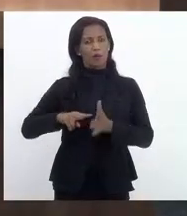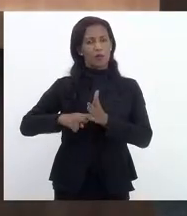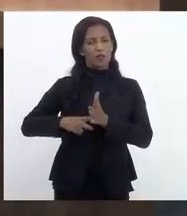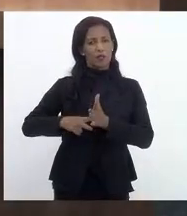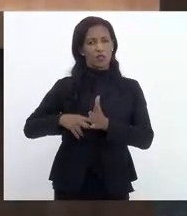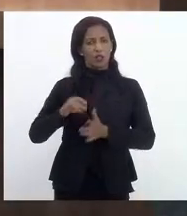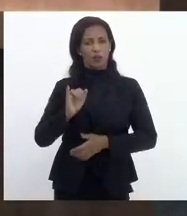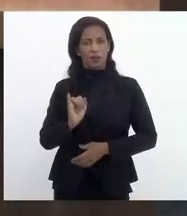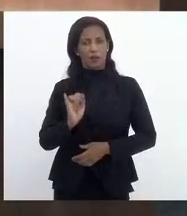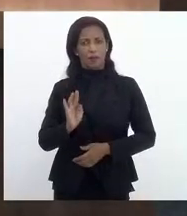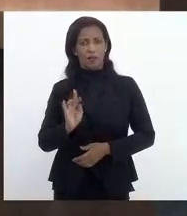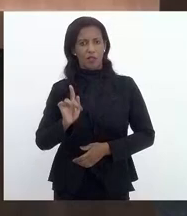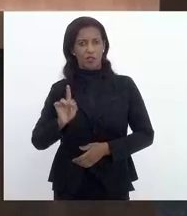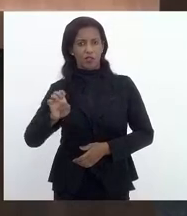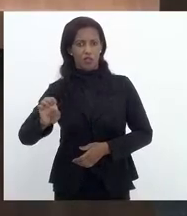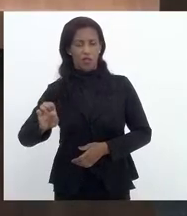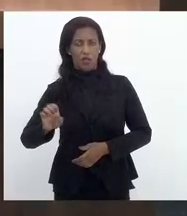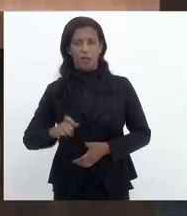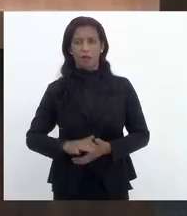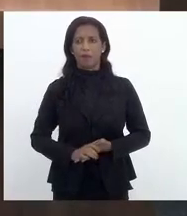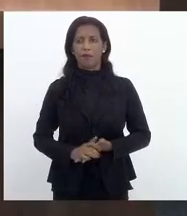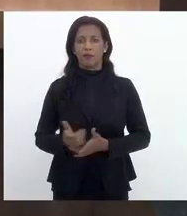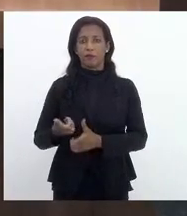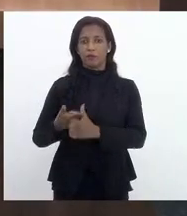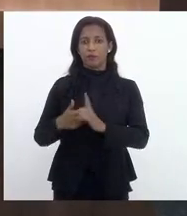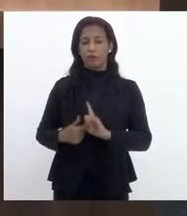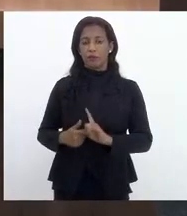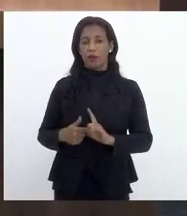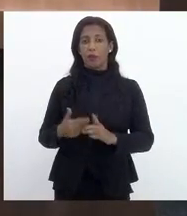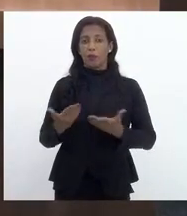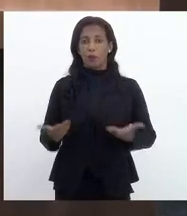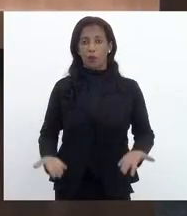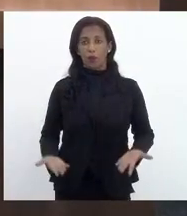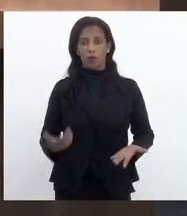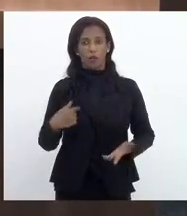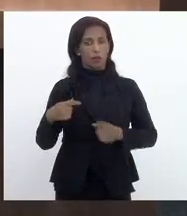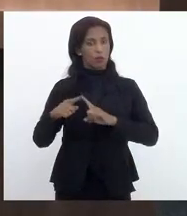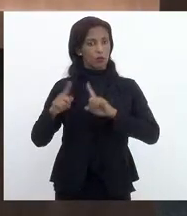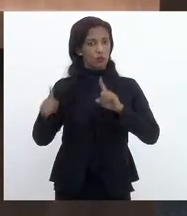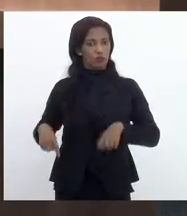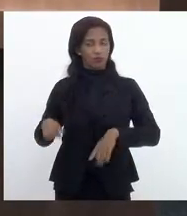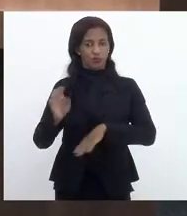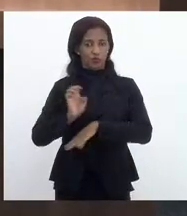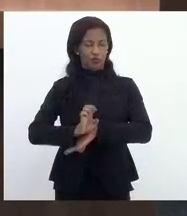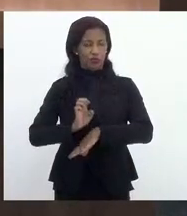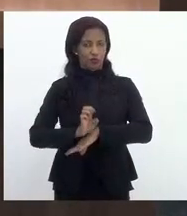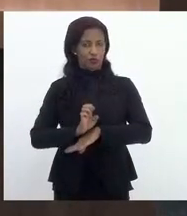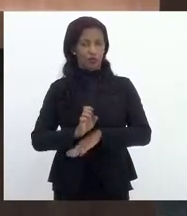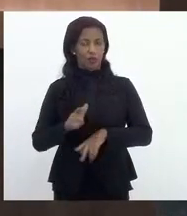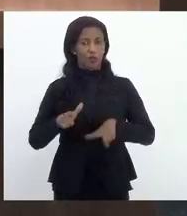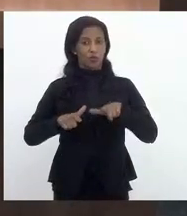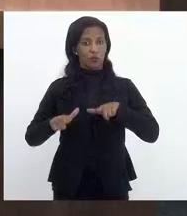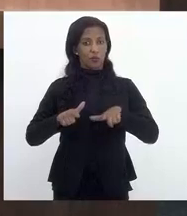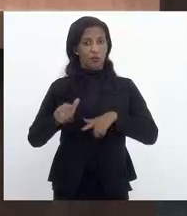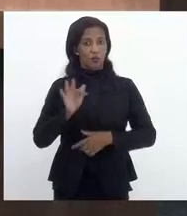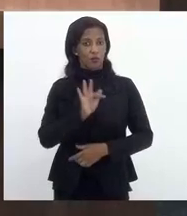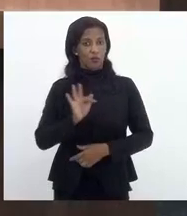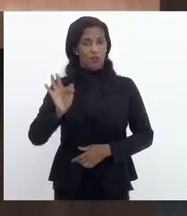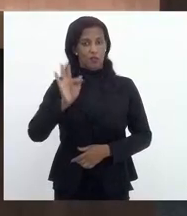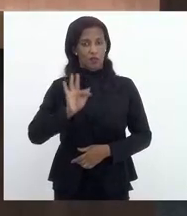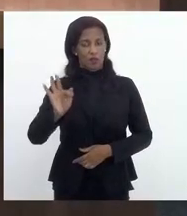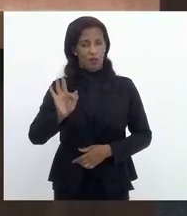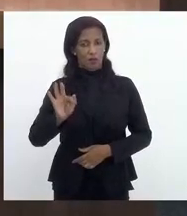do IBGE e Sou coordenadora do núcleo Auditoria Cidadã da dívida portanto eu não sou um servidor estadual foi um servidor Federal